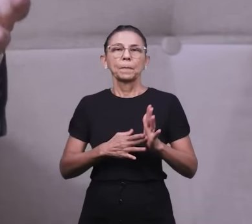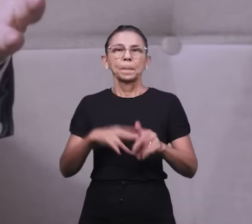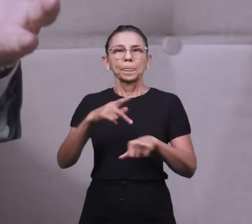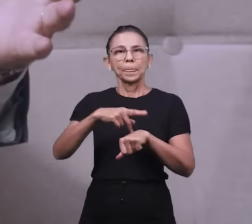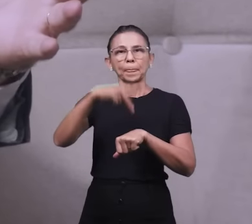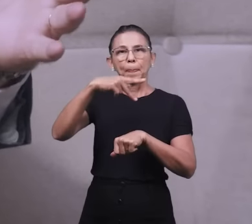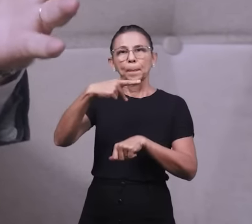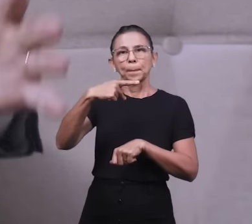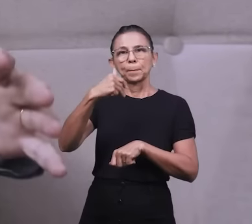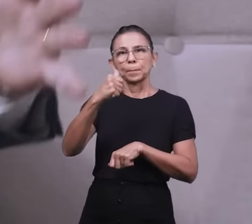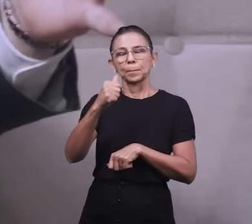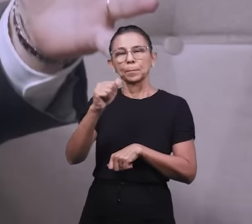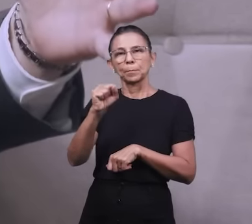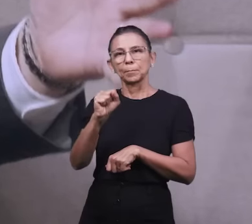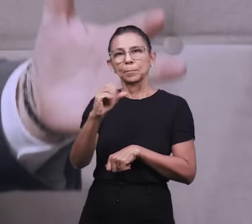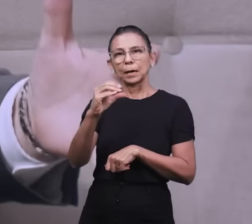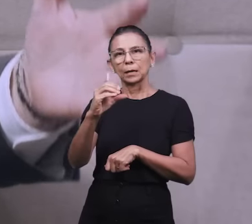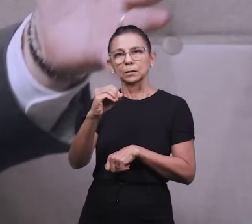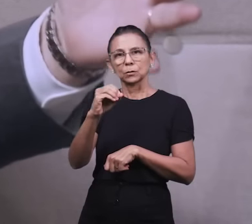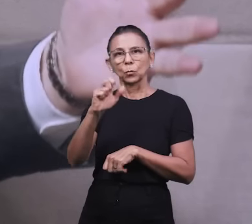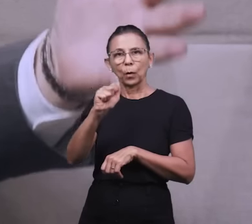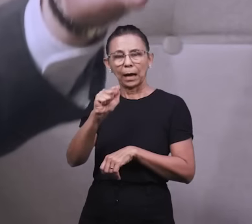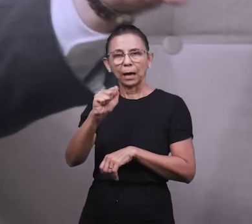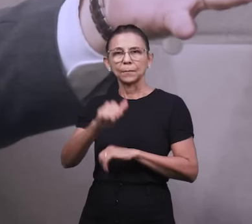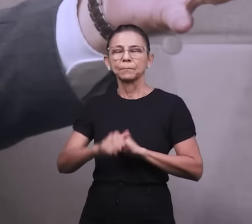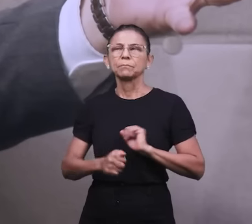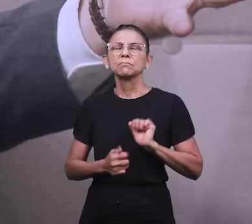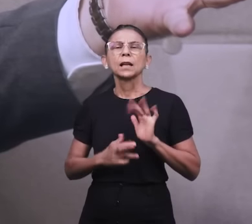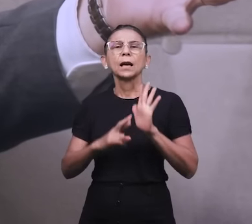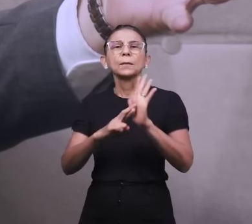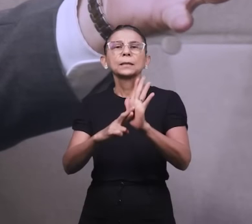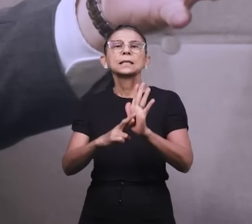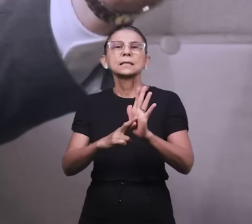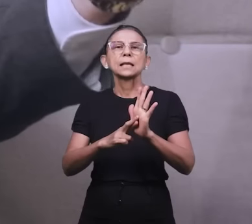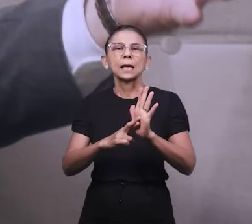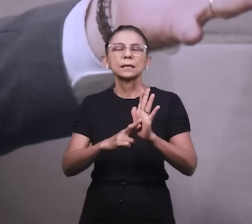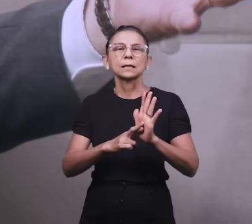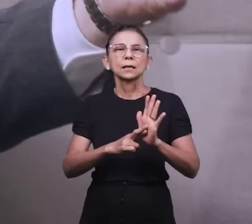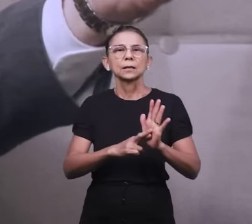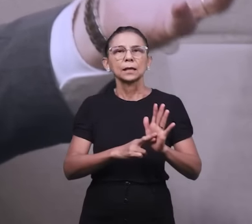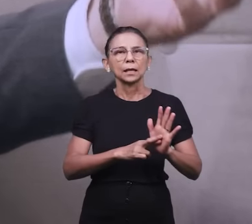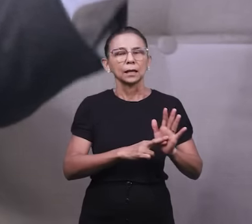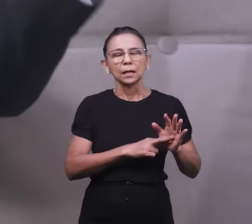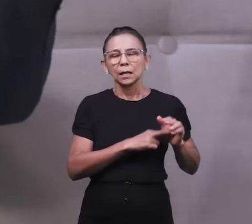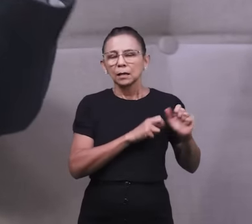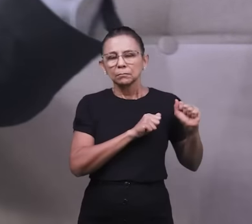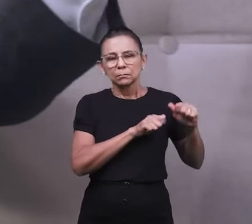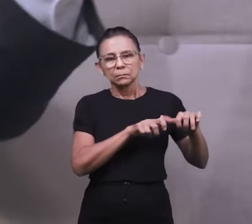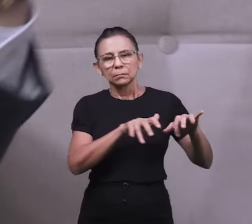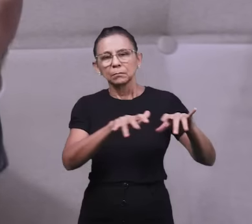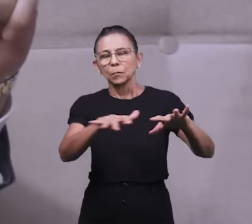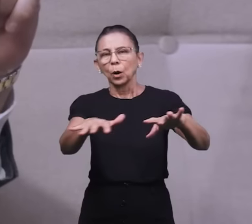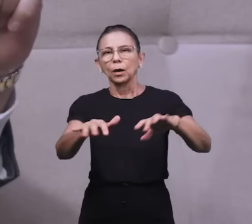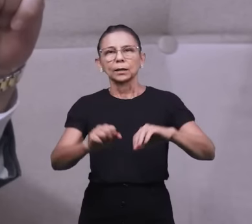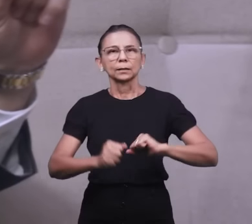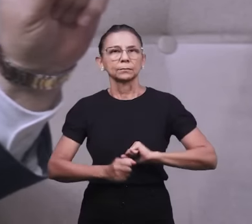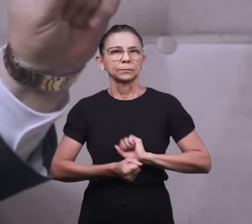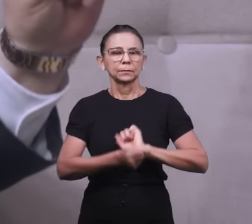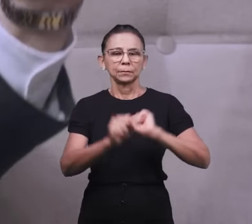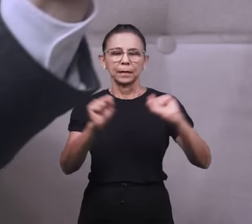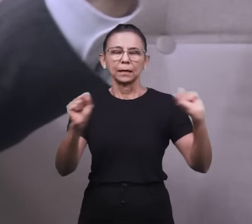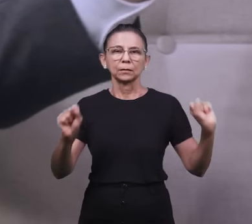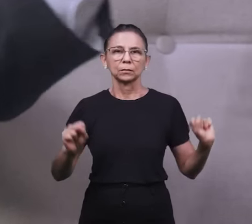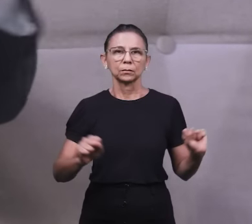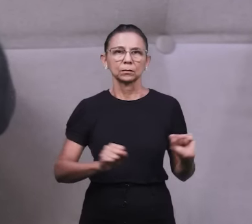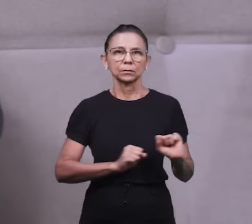é a saída Então a nossa nós também estamos comemorando essa Páscoa para que para que a mortandade não nos atinja